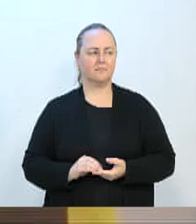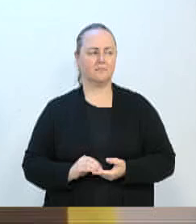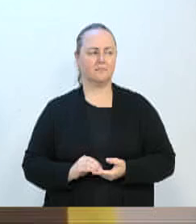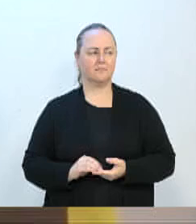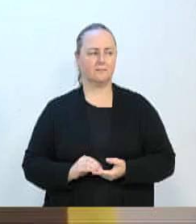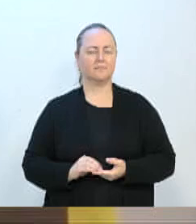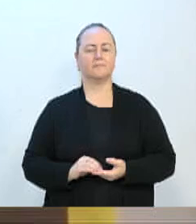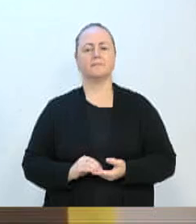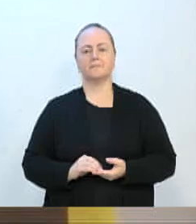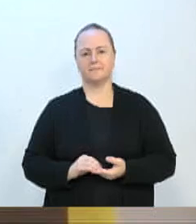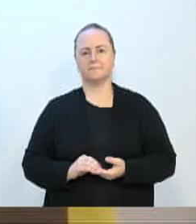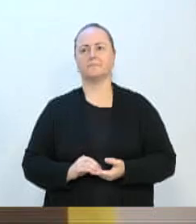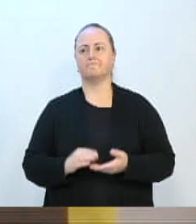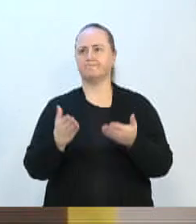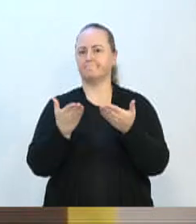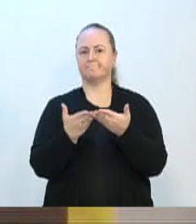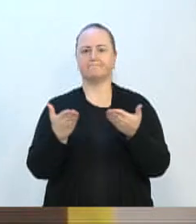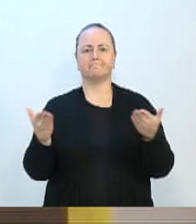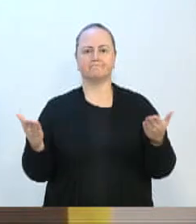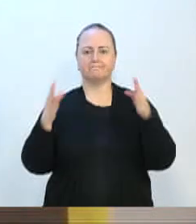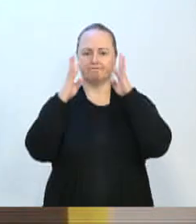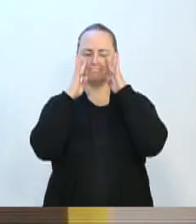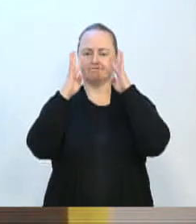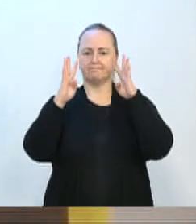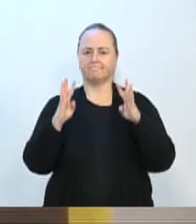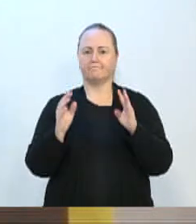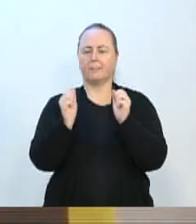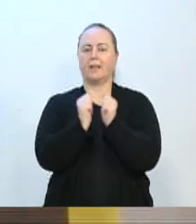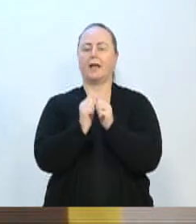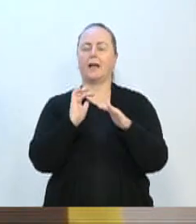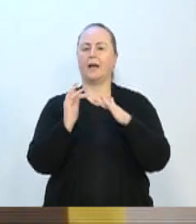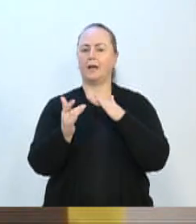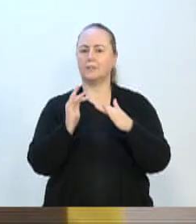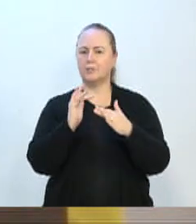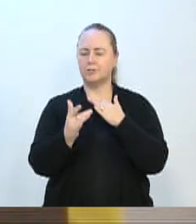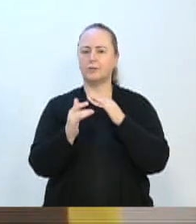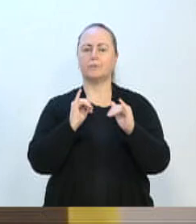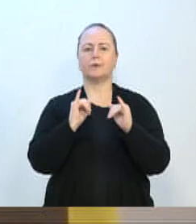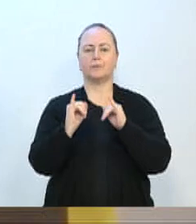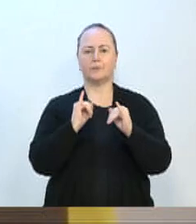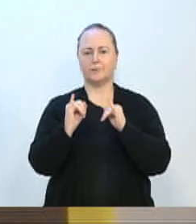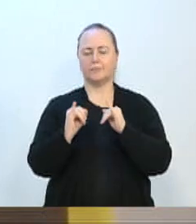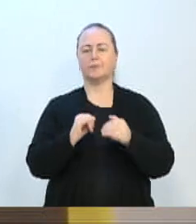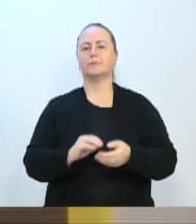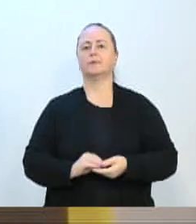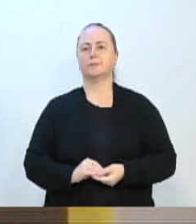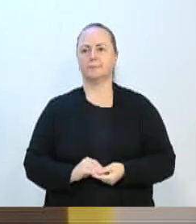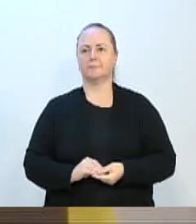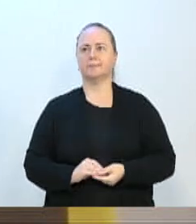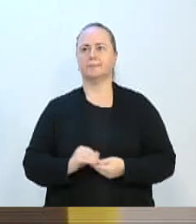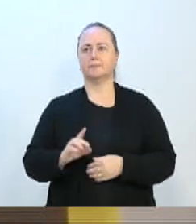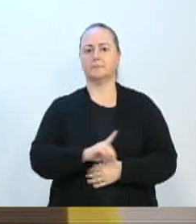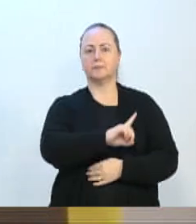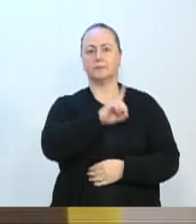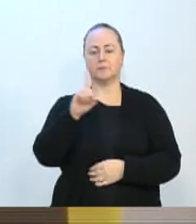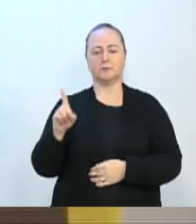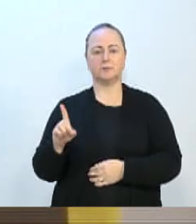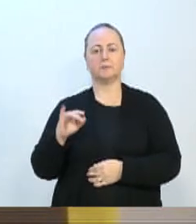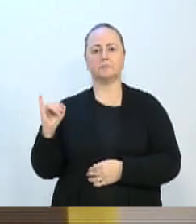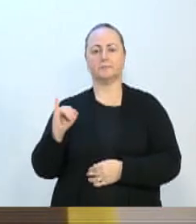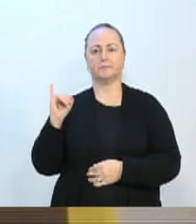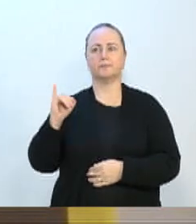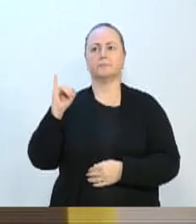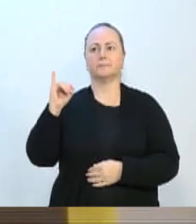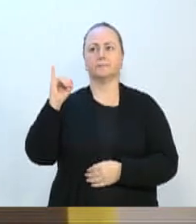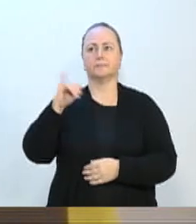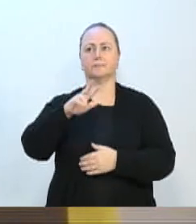colegas de vereadores vereadoras que nos acompanha através da redes sociais da internet hoje um dia importante para falar